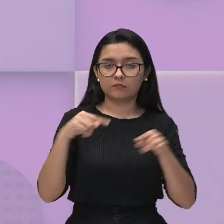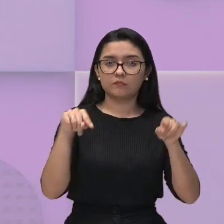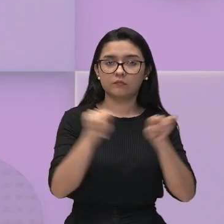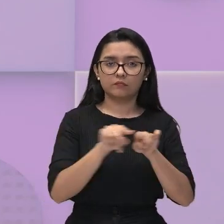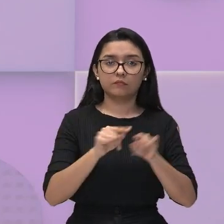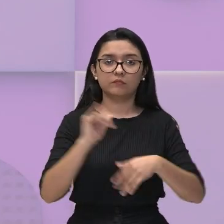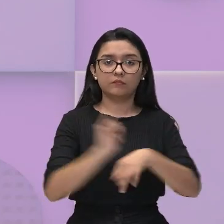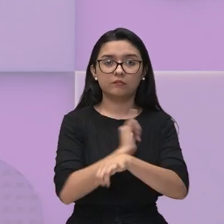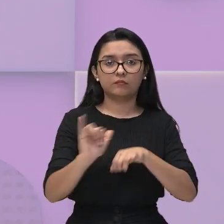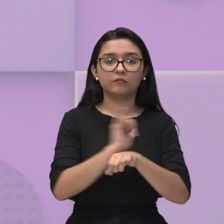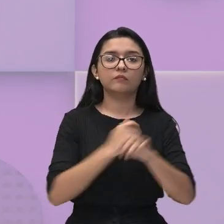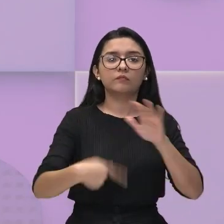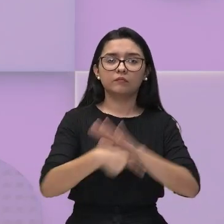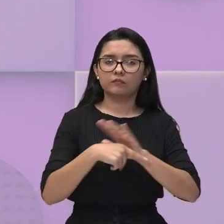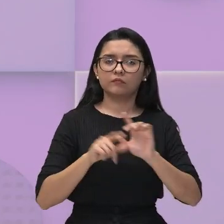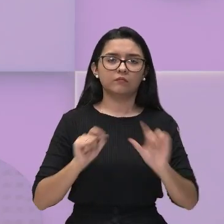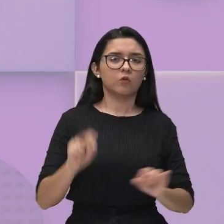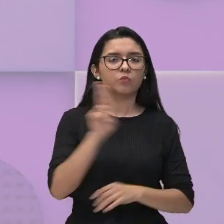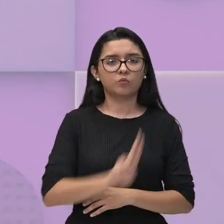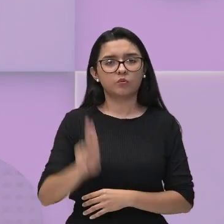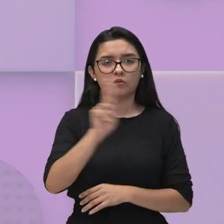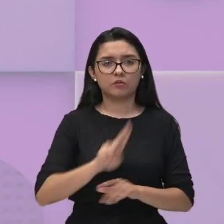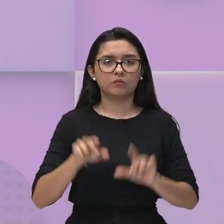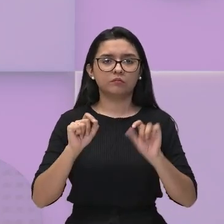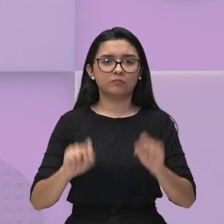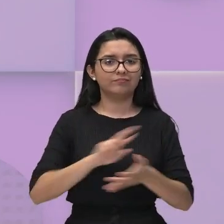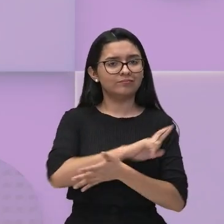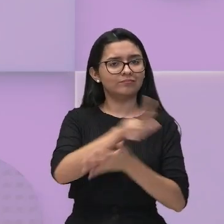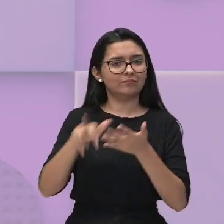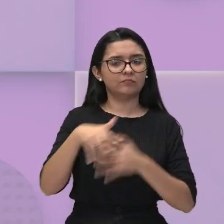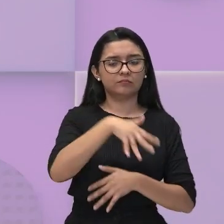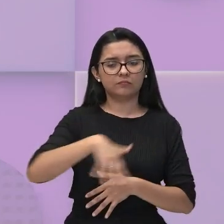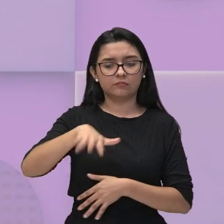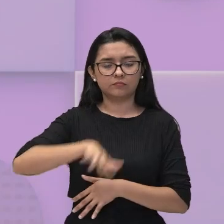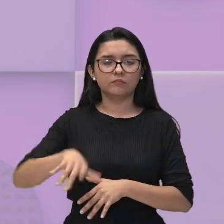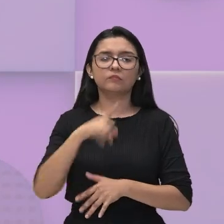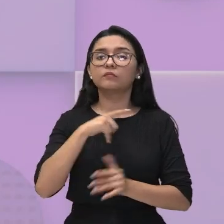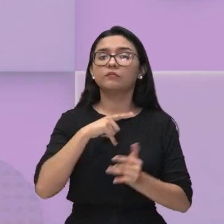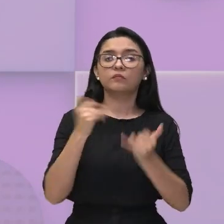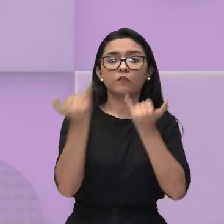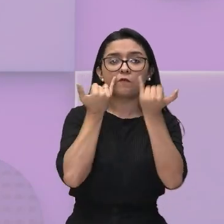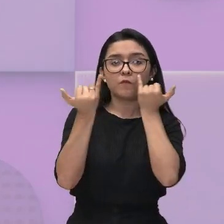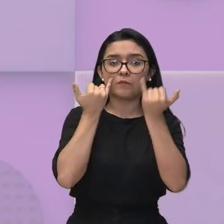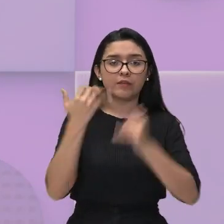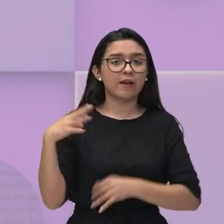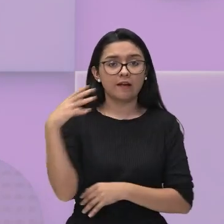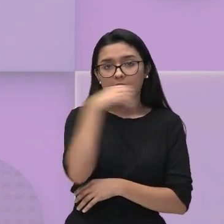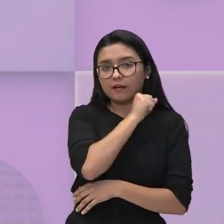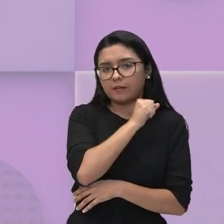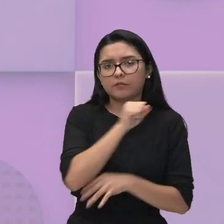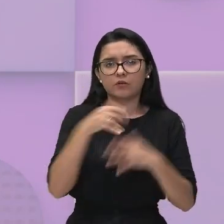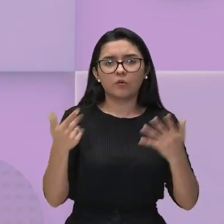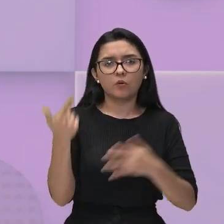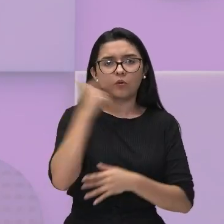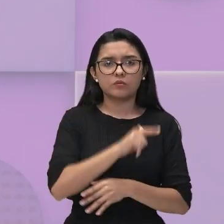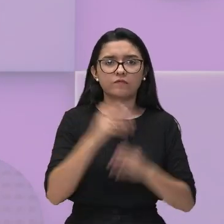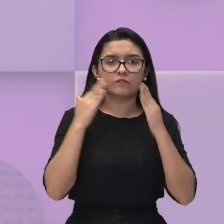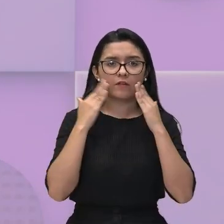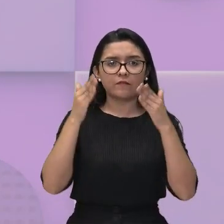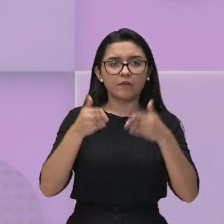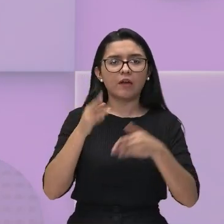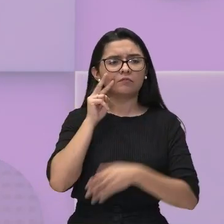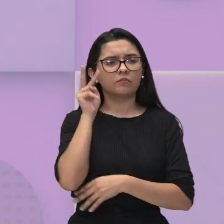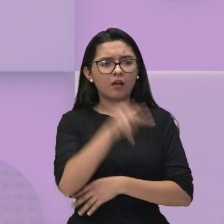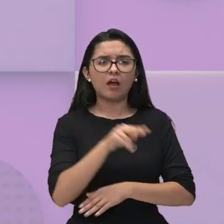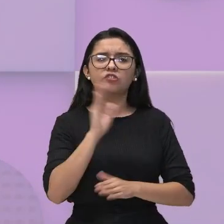São estratégias, são ferramentas utilizadas nas quais você busca uma informação de rápido acesso. Ou seja, você olha e